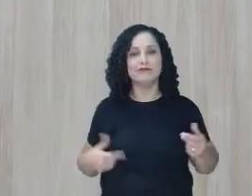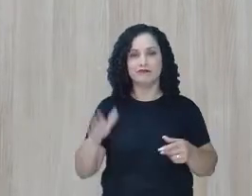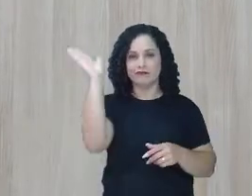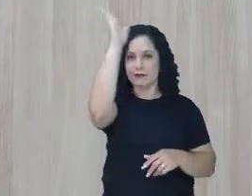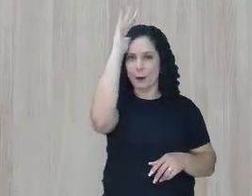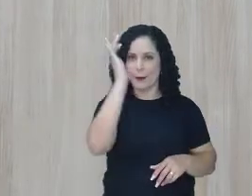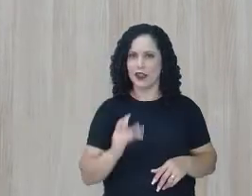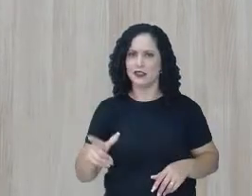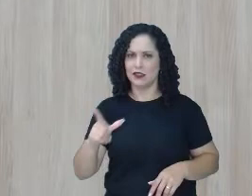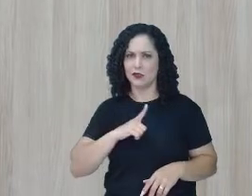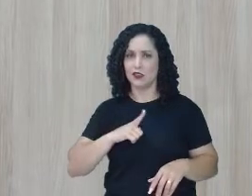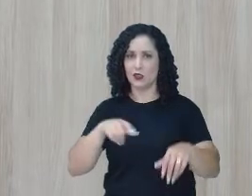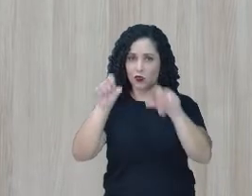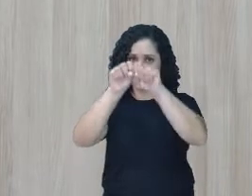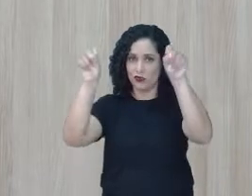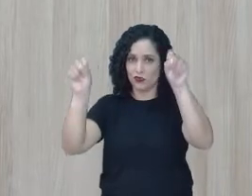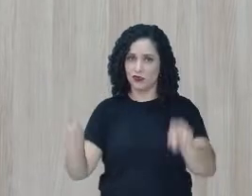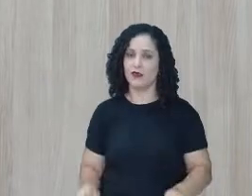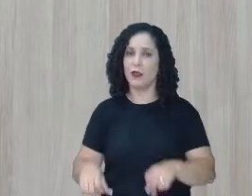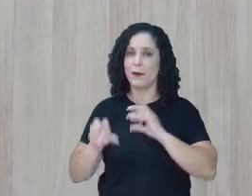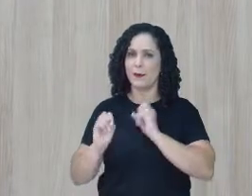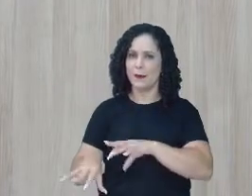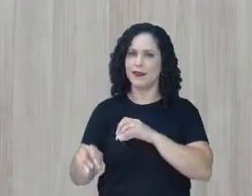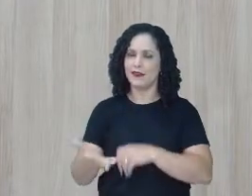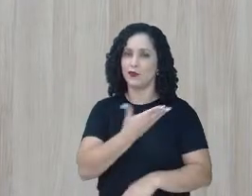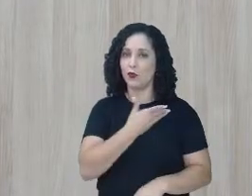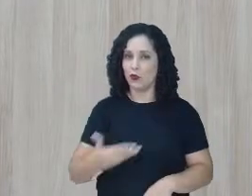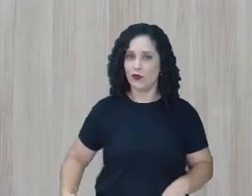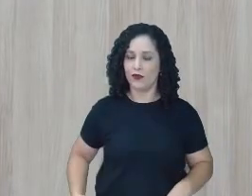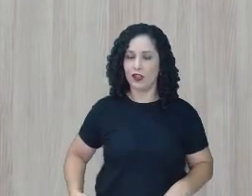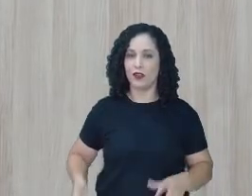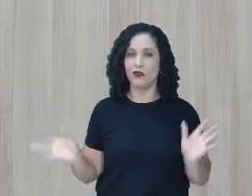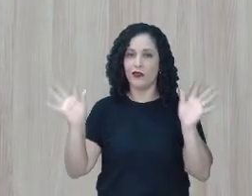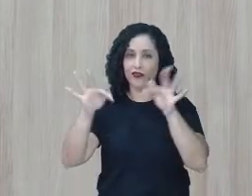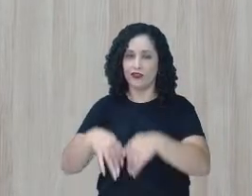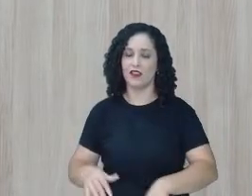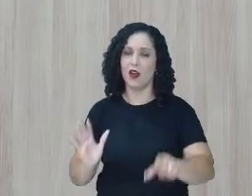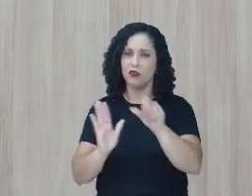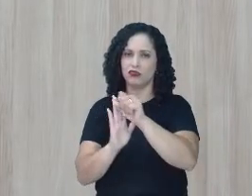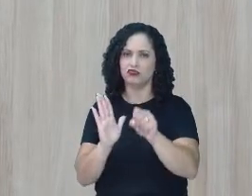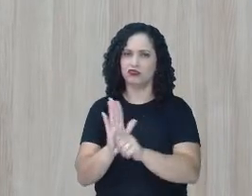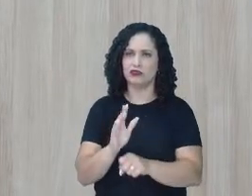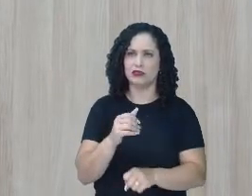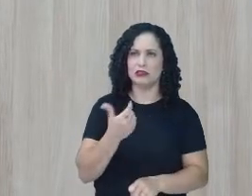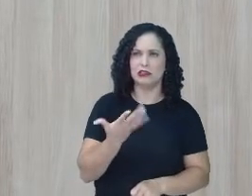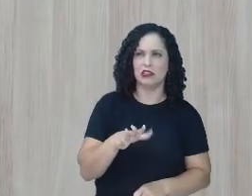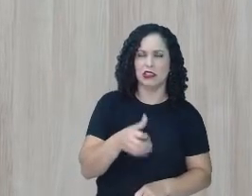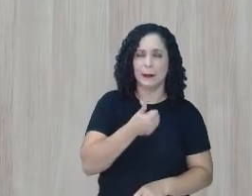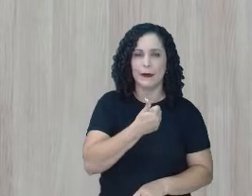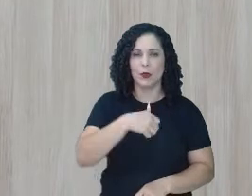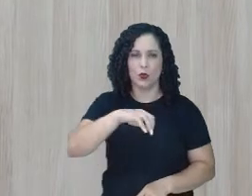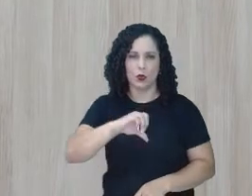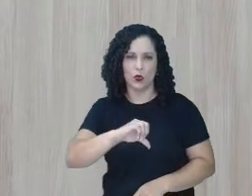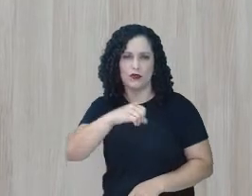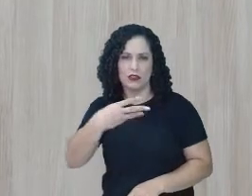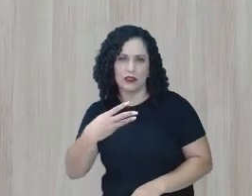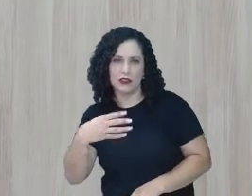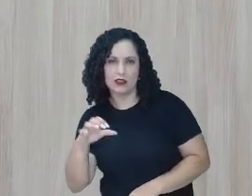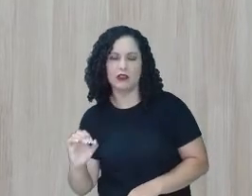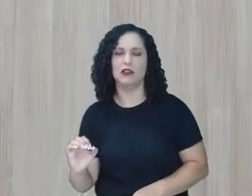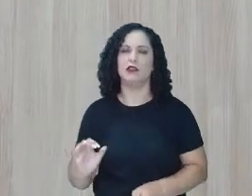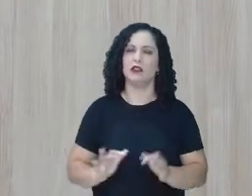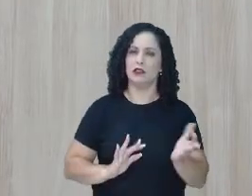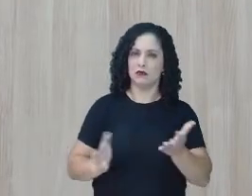foi ter um sistema de educação pública lá no final da década de 30, para o início da década de 40. Então, esse já é um dos